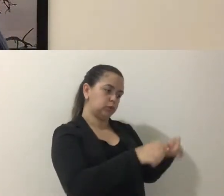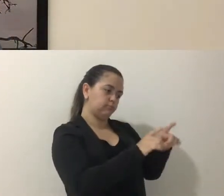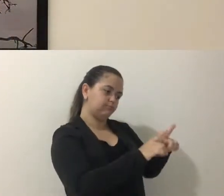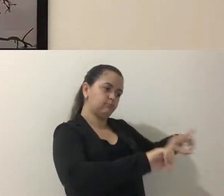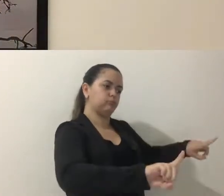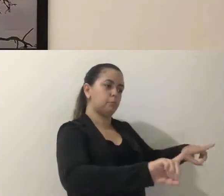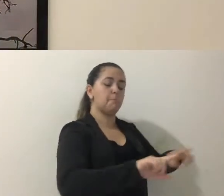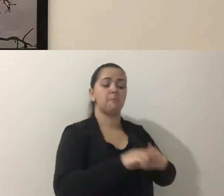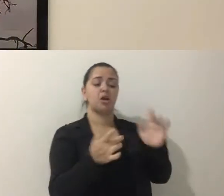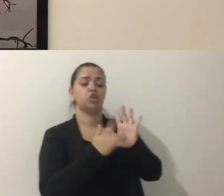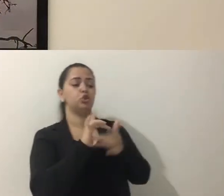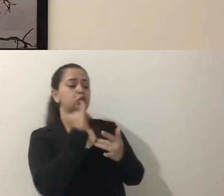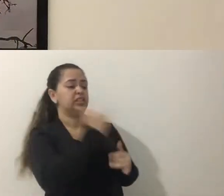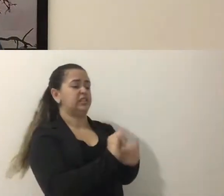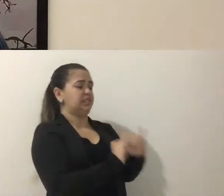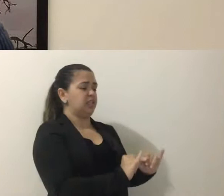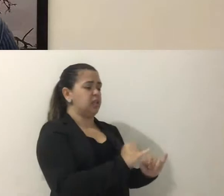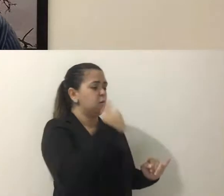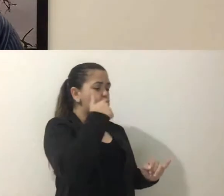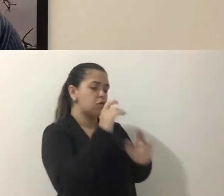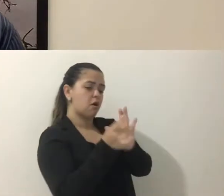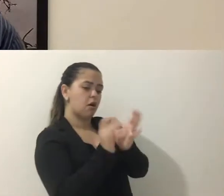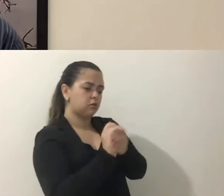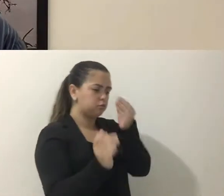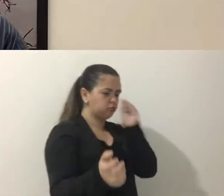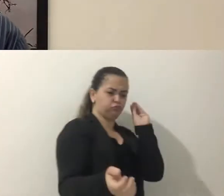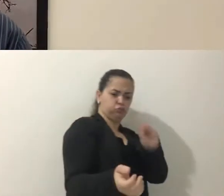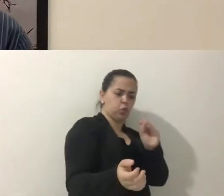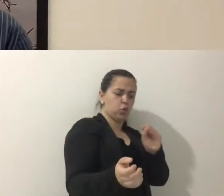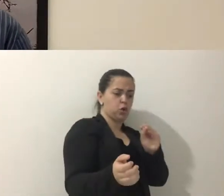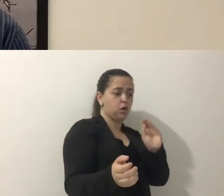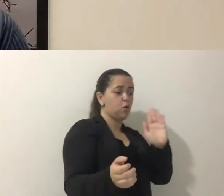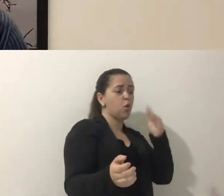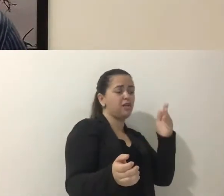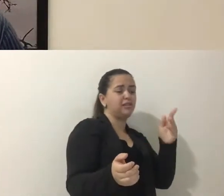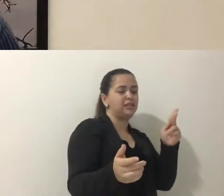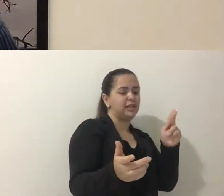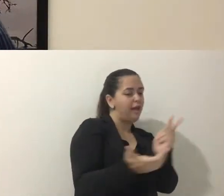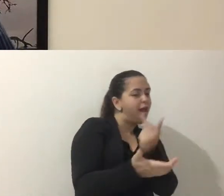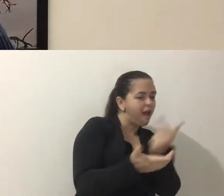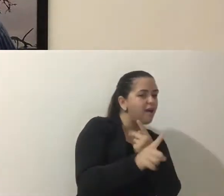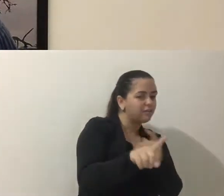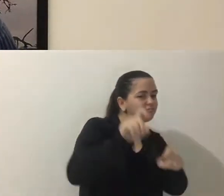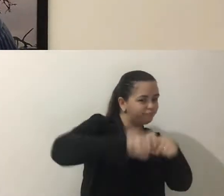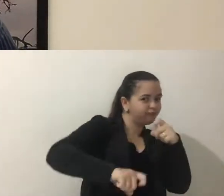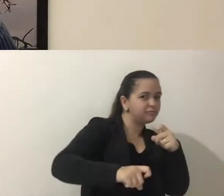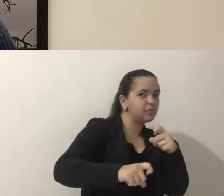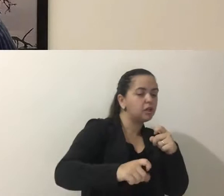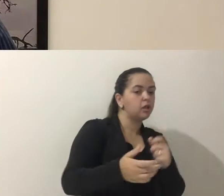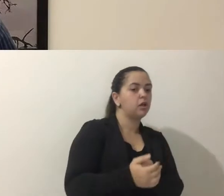porém, lhes digo: quem repudiar a sua mulher, exceto em caso de relações sexuais